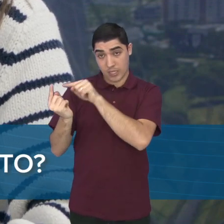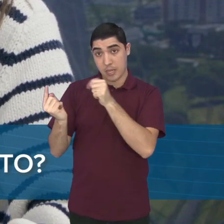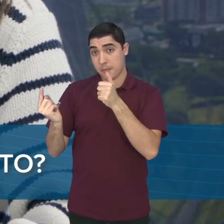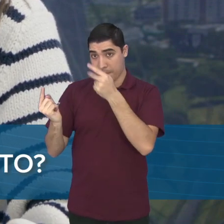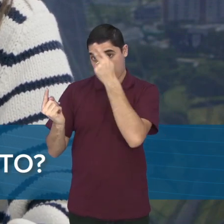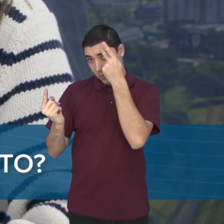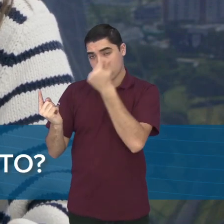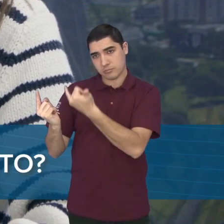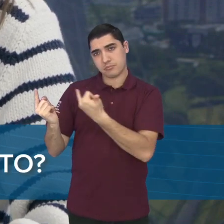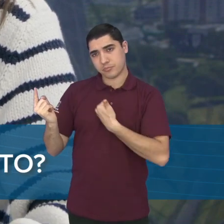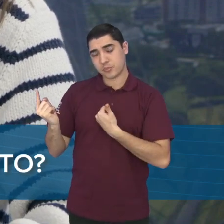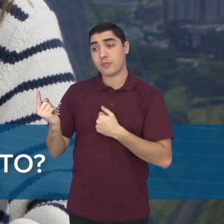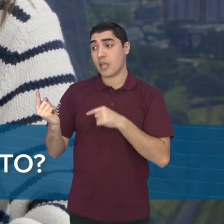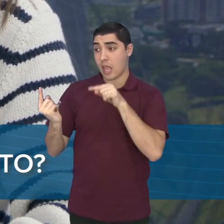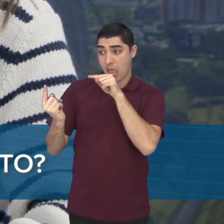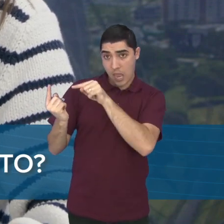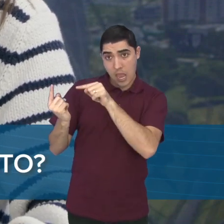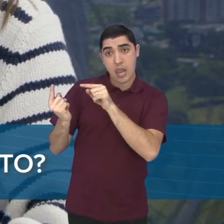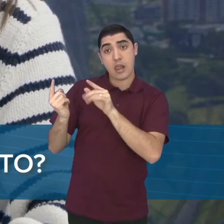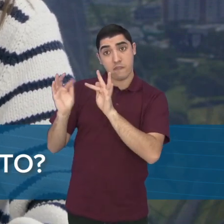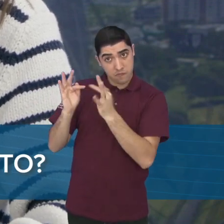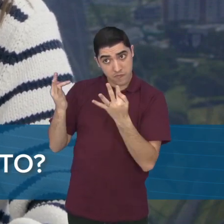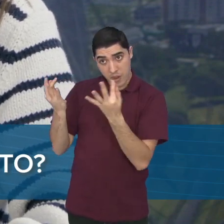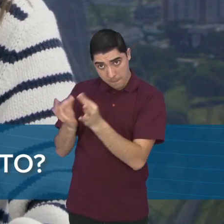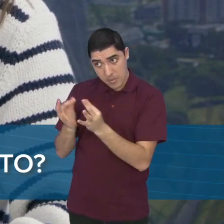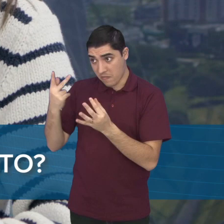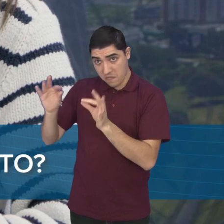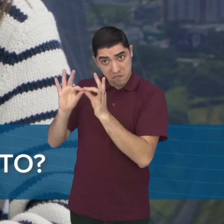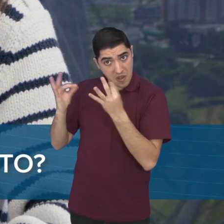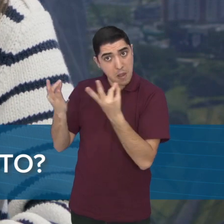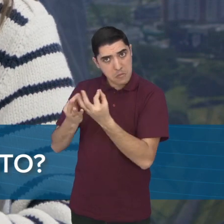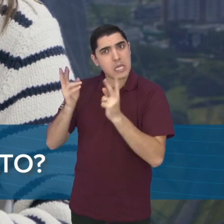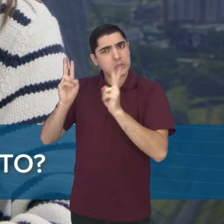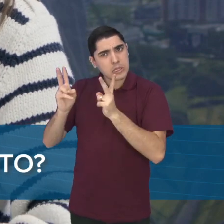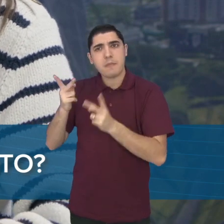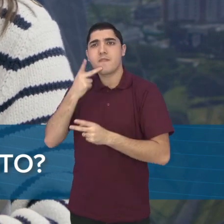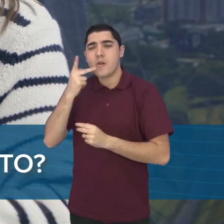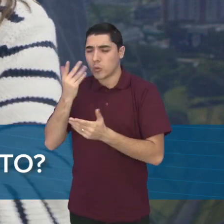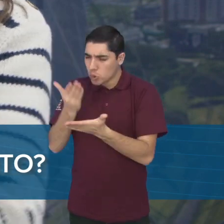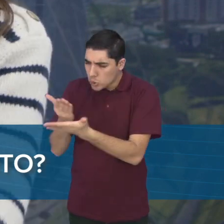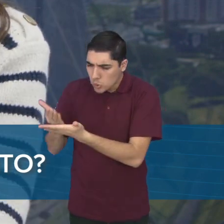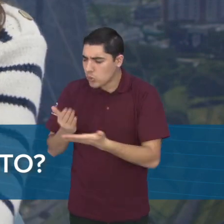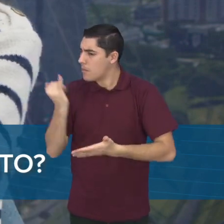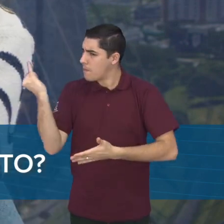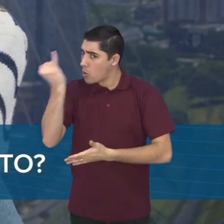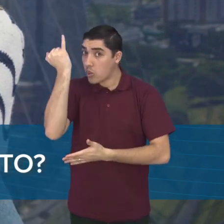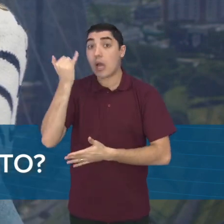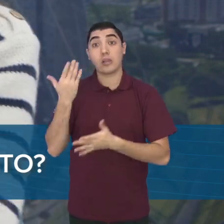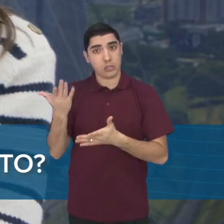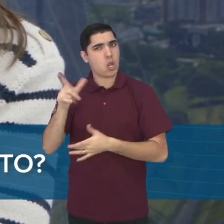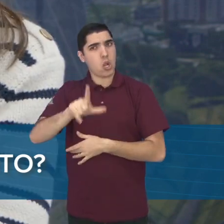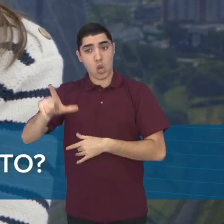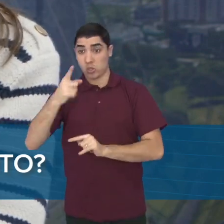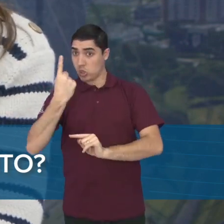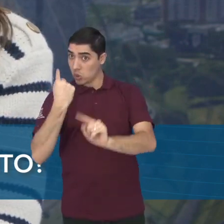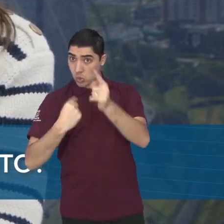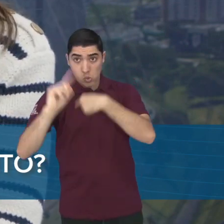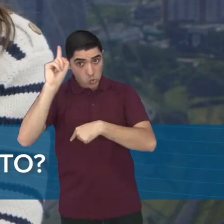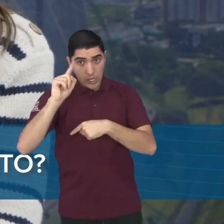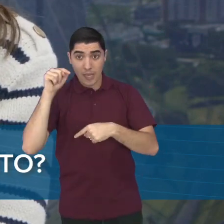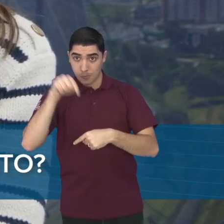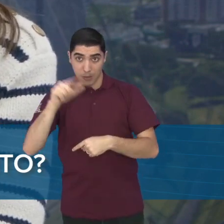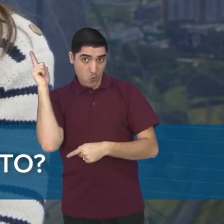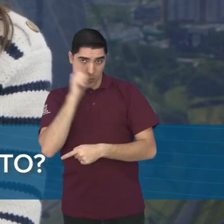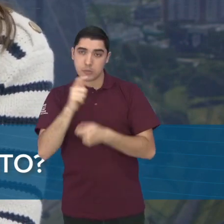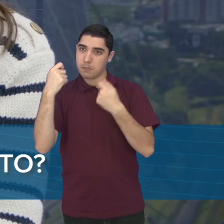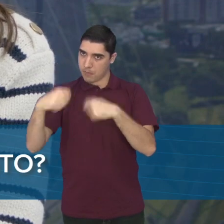o quanto na família dela é supervalorizado o estudo. E é muito importante, né? E o sucesso ele vem através do estudo, seja